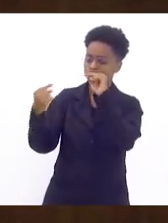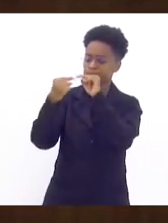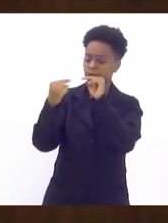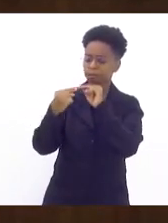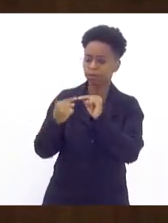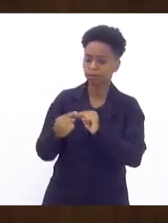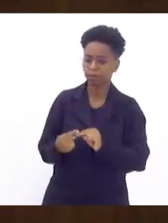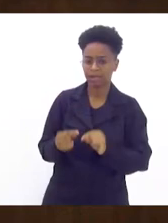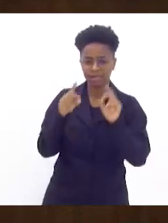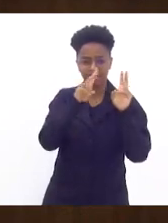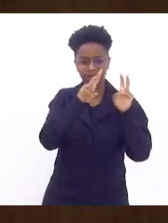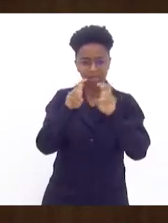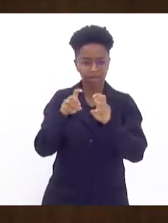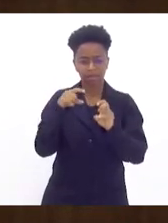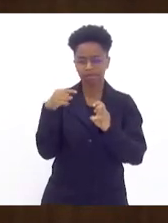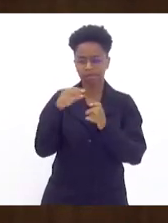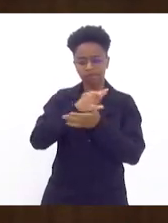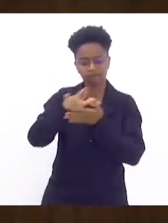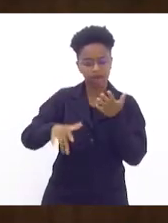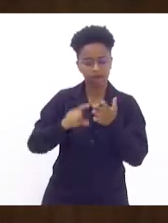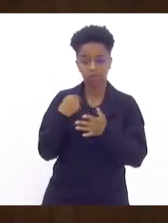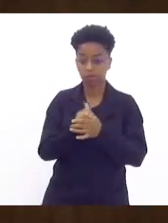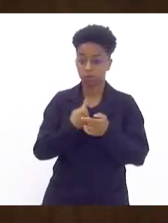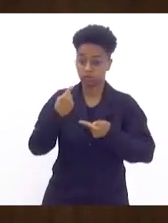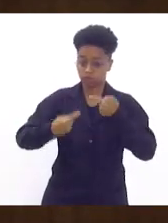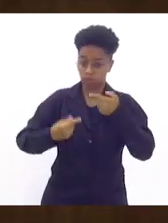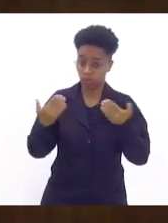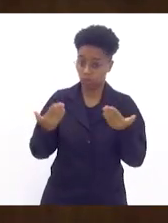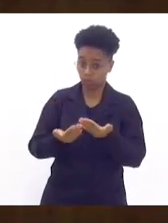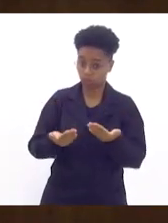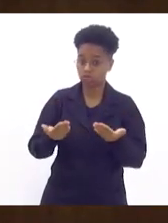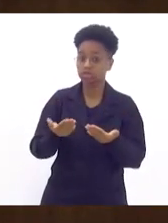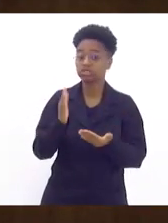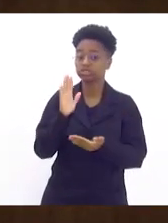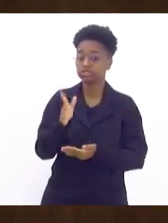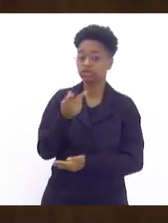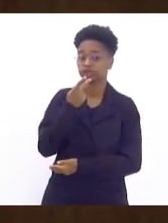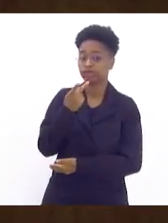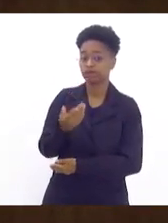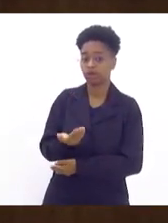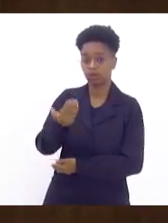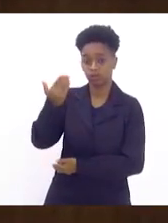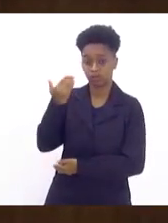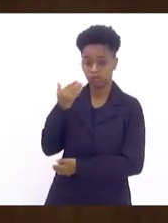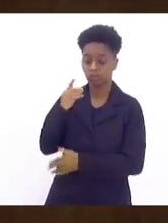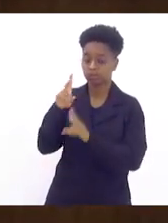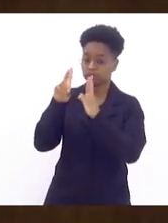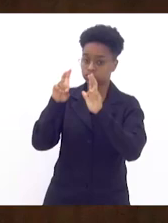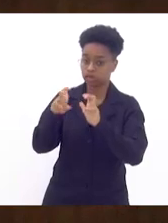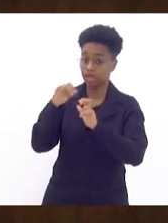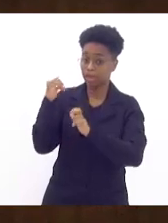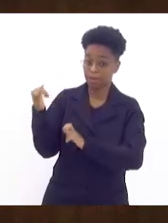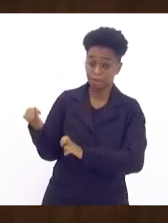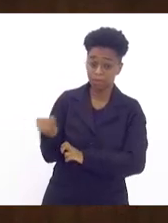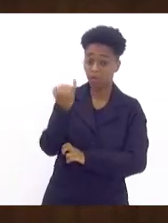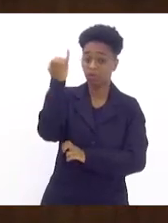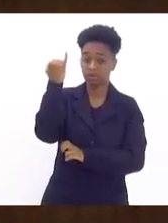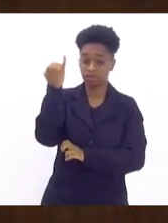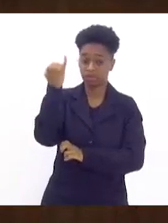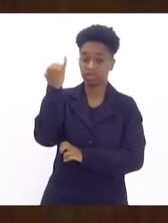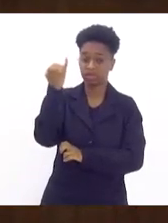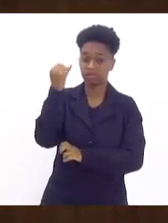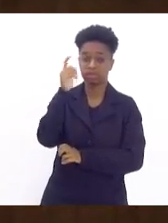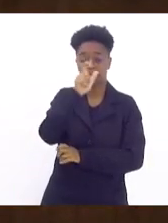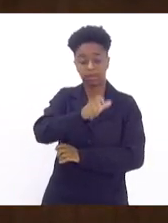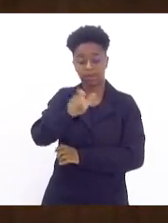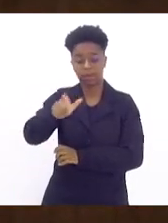muitos temas que nós estamos debatendo hoje como já citado aqui a importância irrelevância que tem